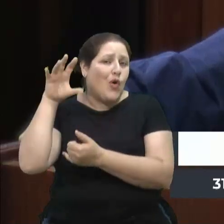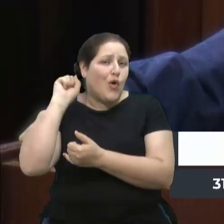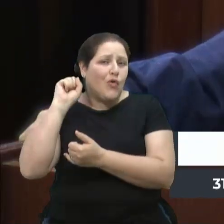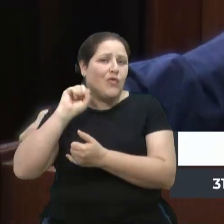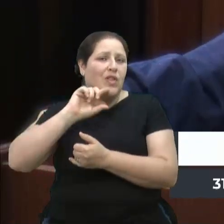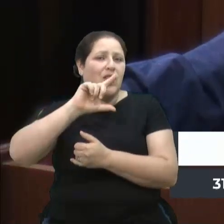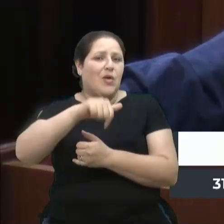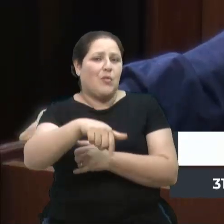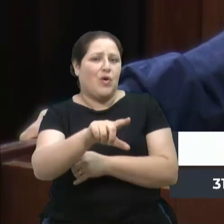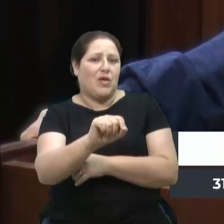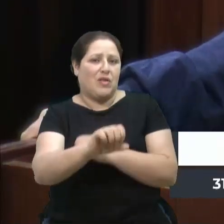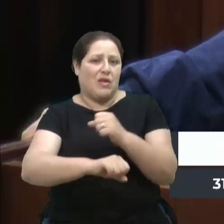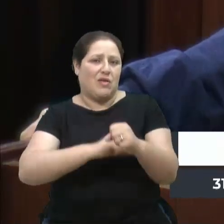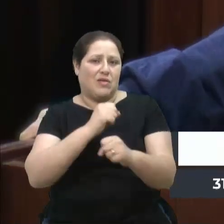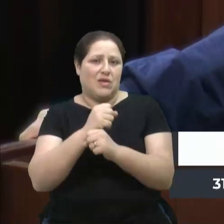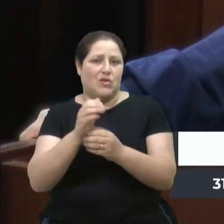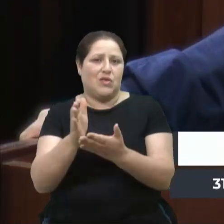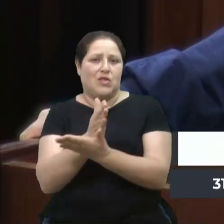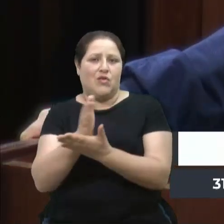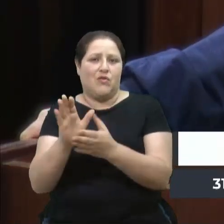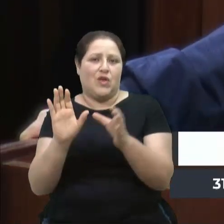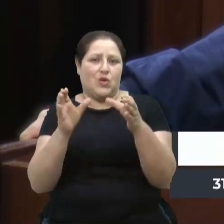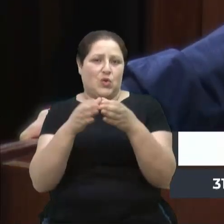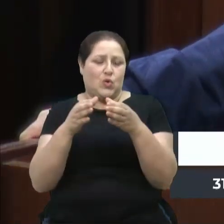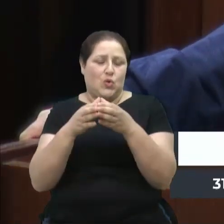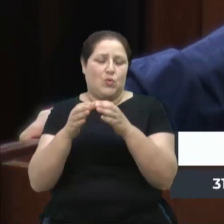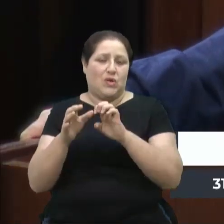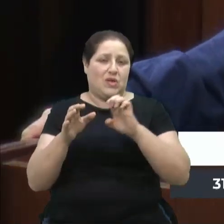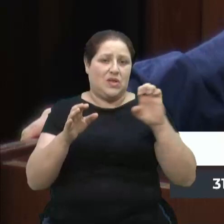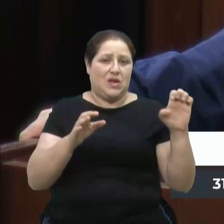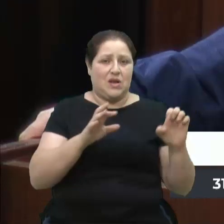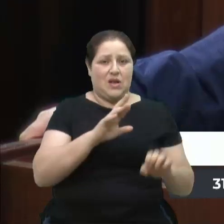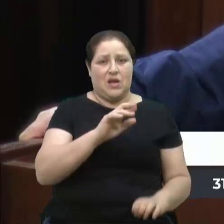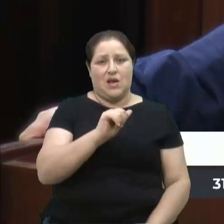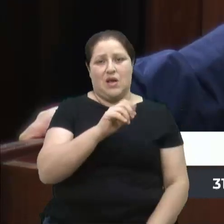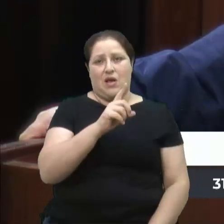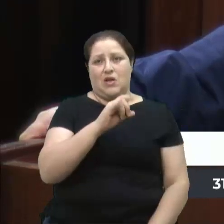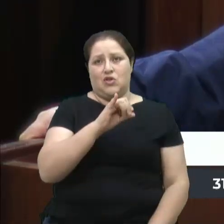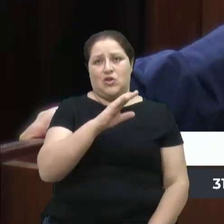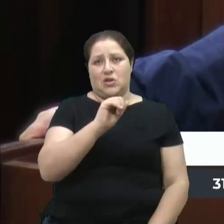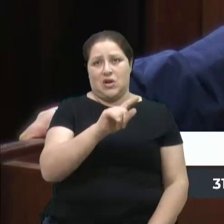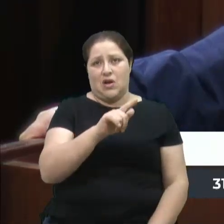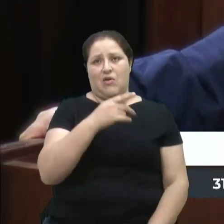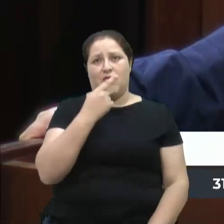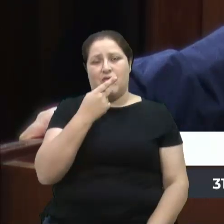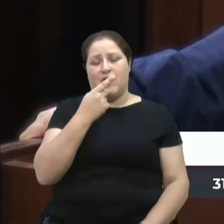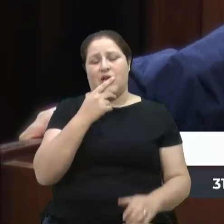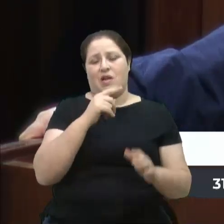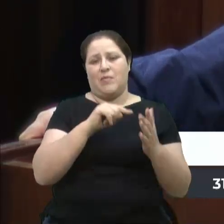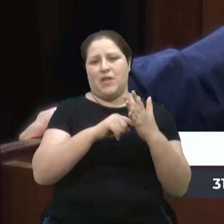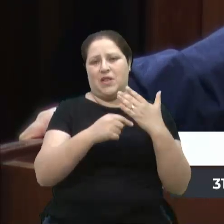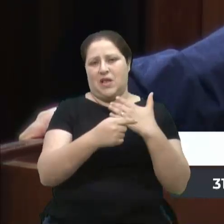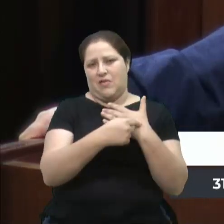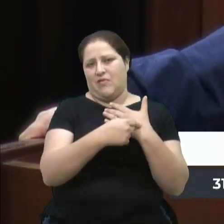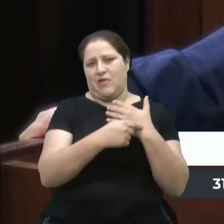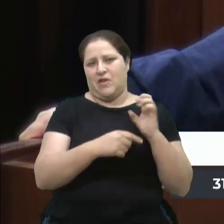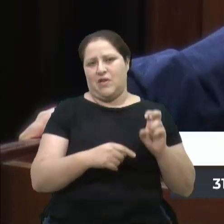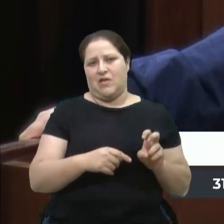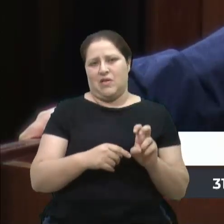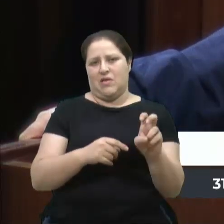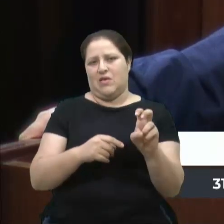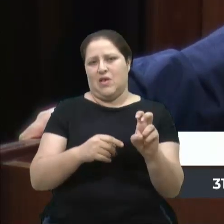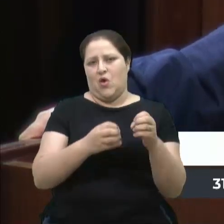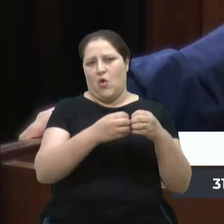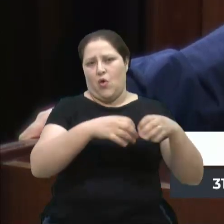Talvez uma parte mais da esquerda radical diz que foi o ovo da serpente, né, que gestaram o ovo da serpente. Tem até um livro que fala isso, o